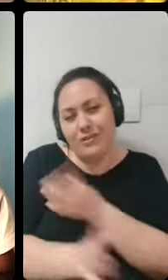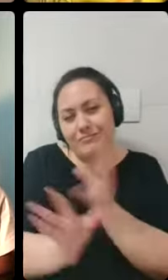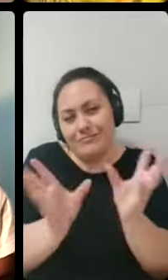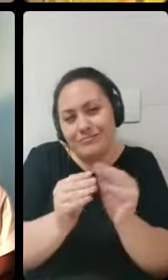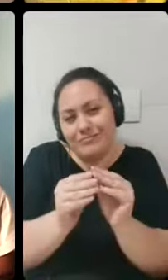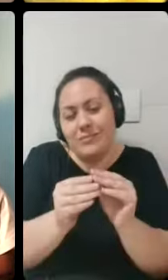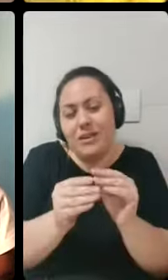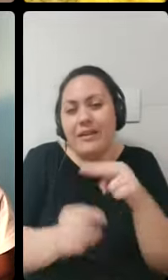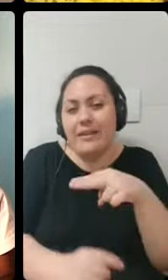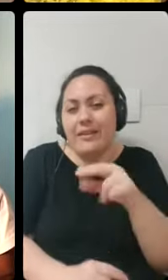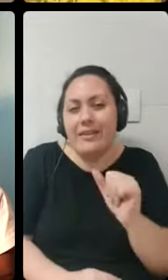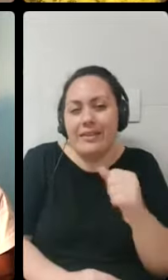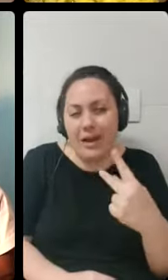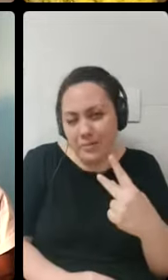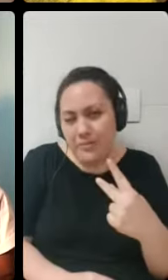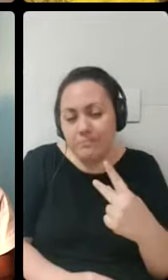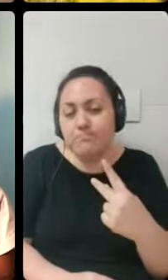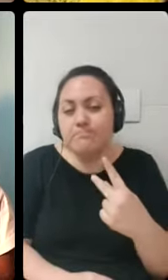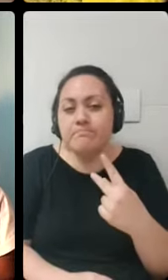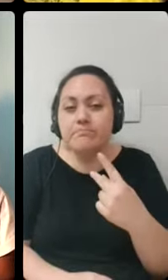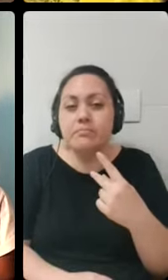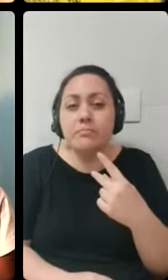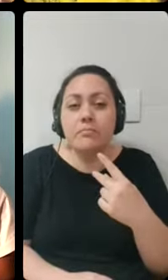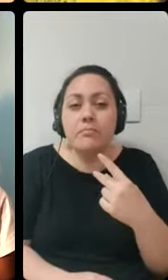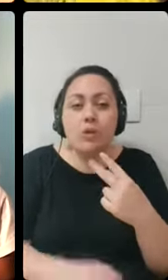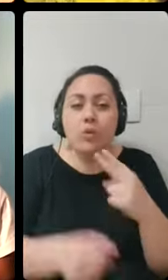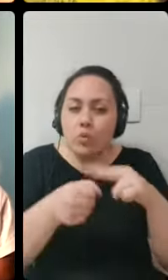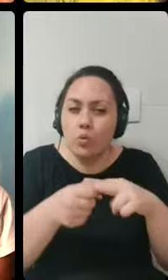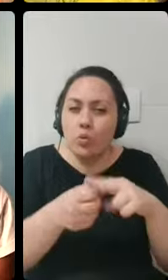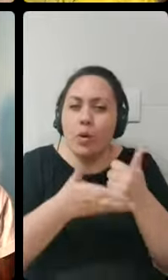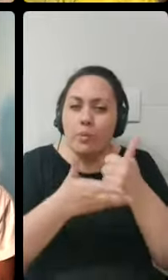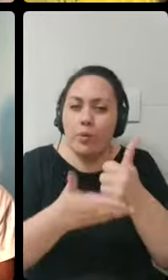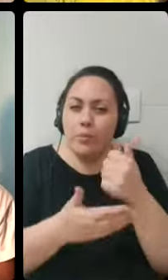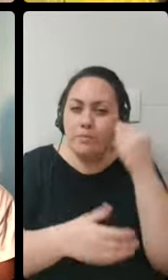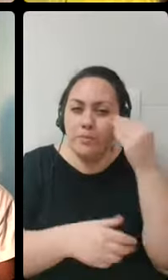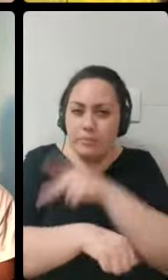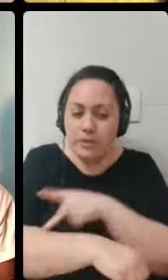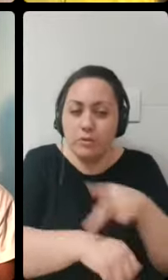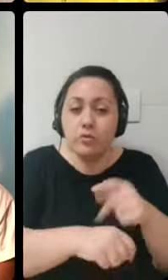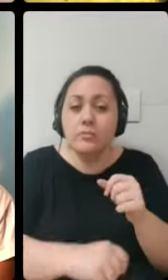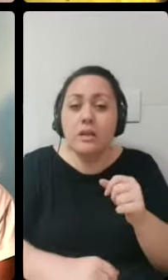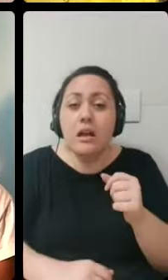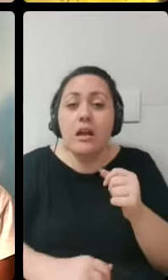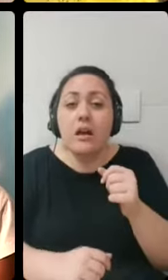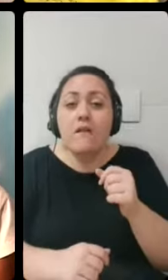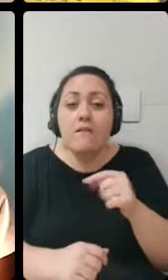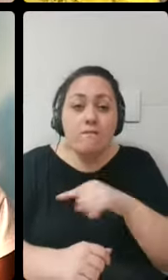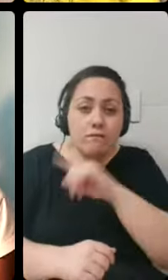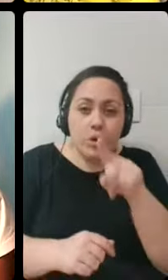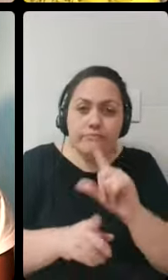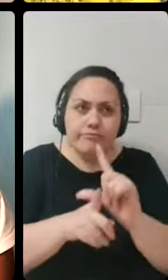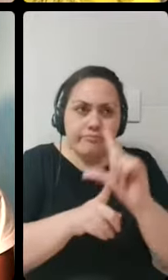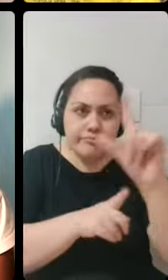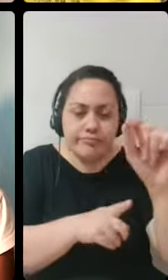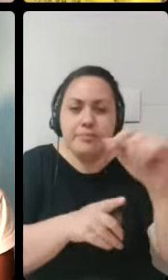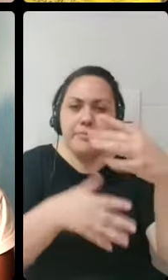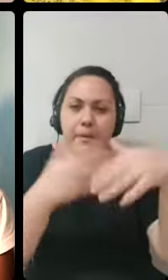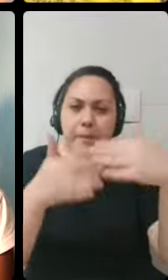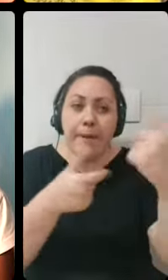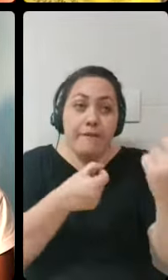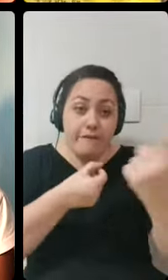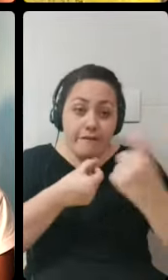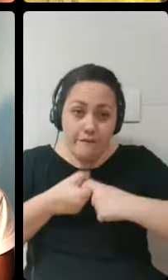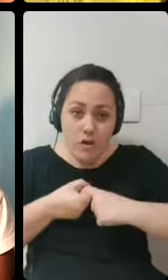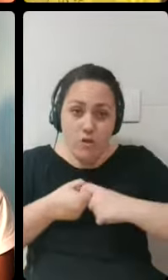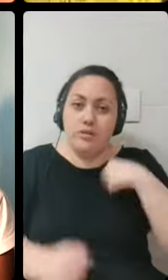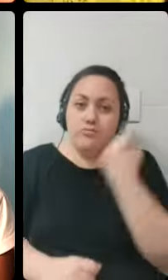para também ver como é que vocês... né, ficam depois da volta, né, do retorno, assim. E